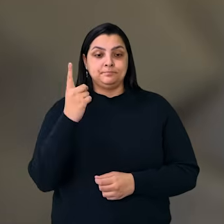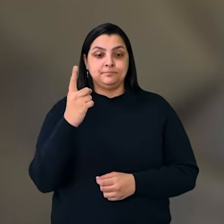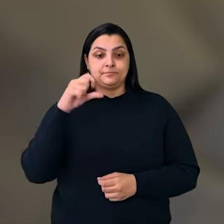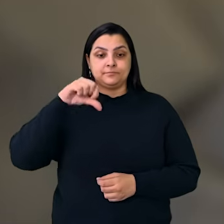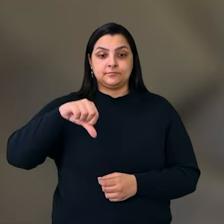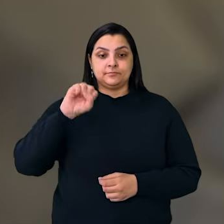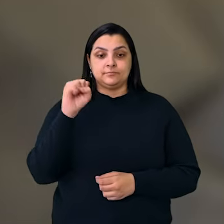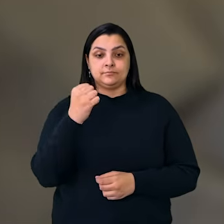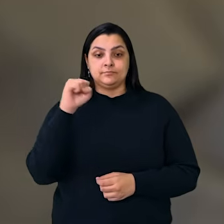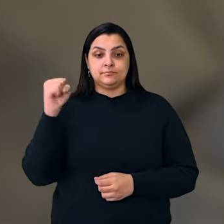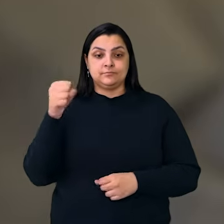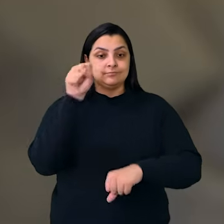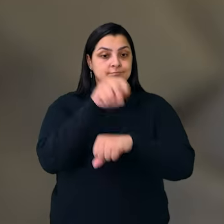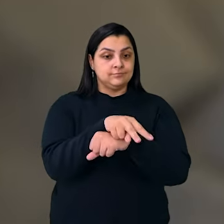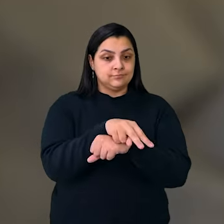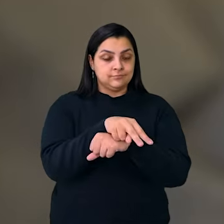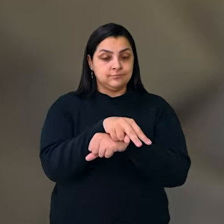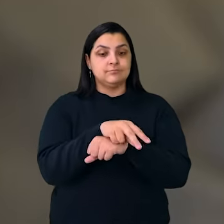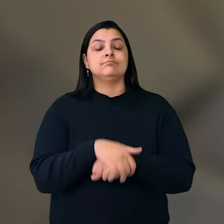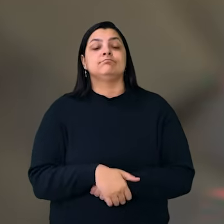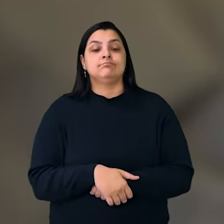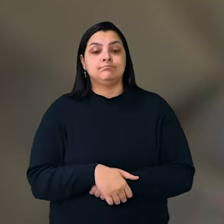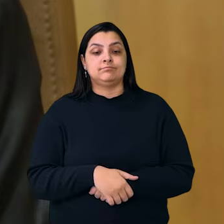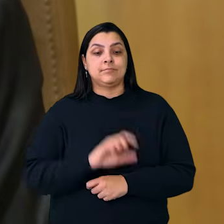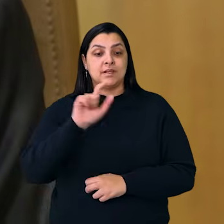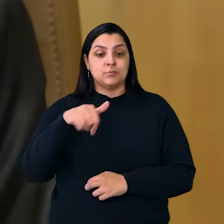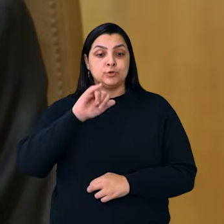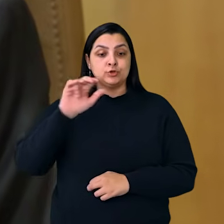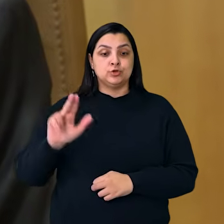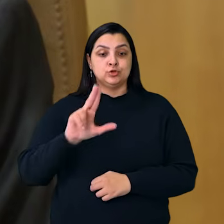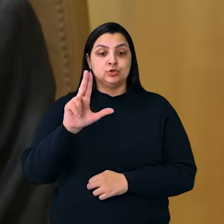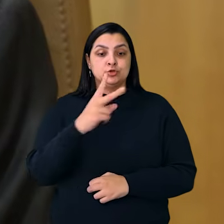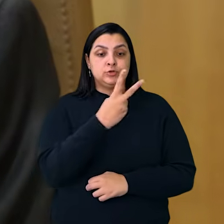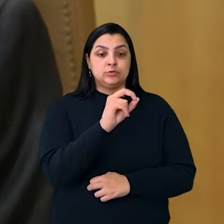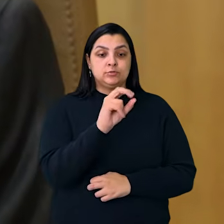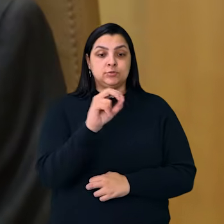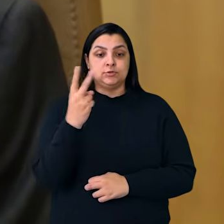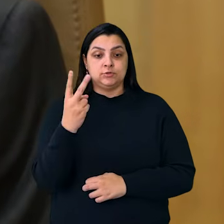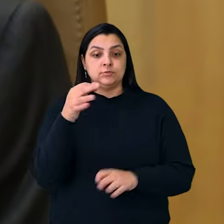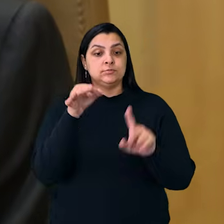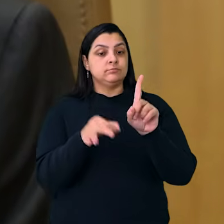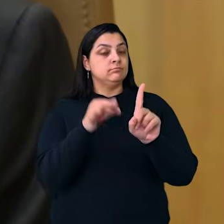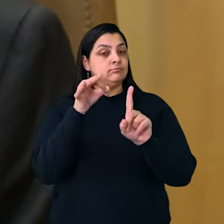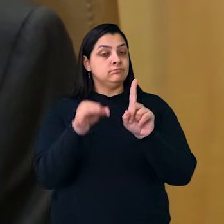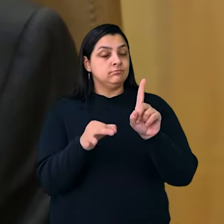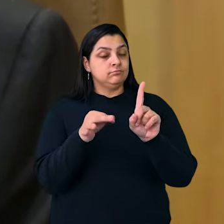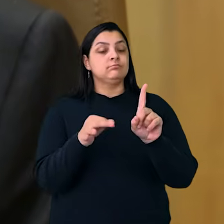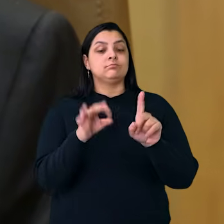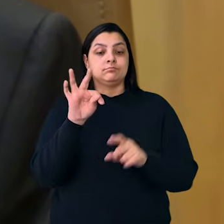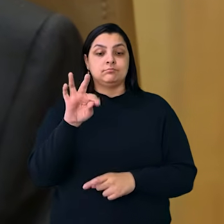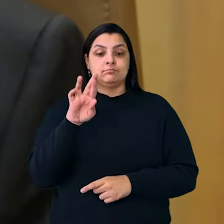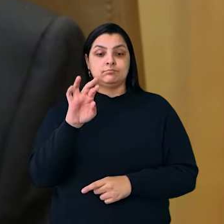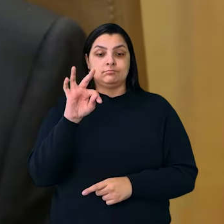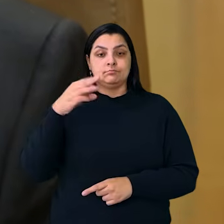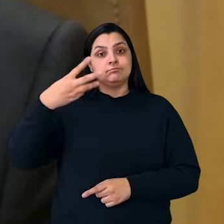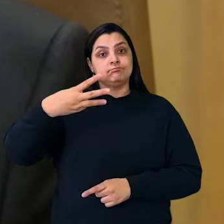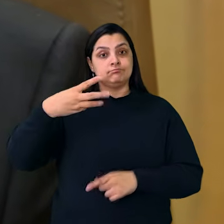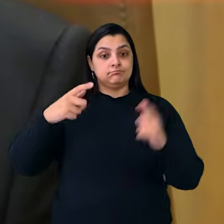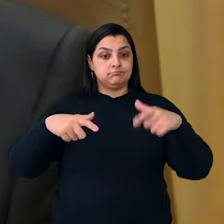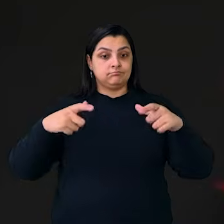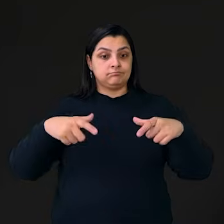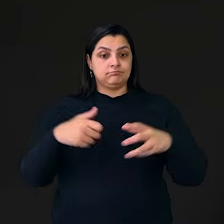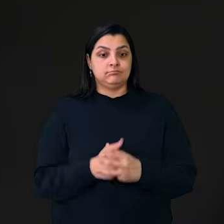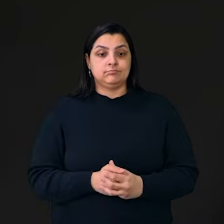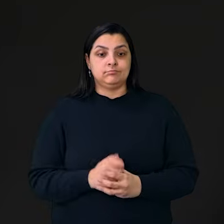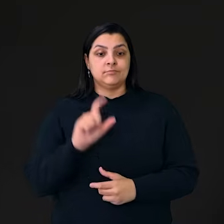em 1988. Por merecimento, em julho de 2002, tornou-se desembargador do TRT da 3ª